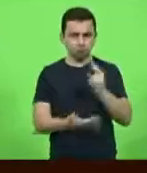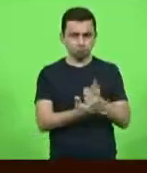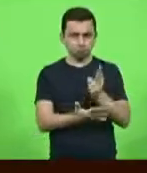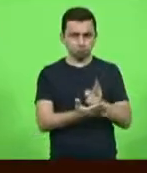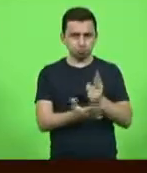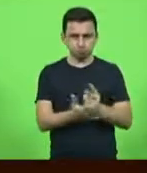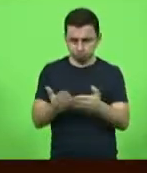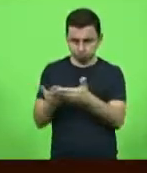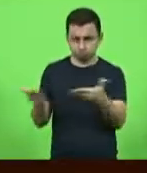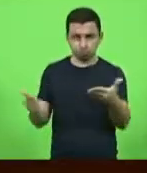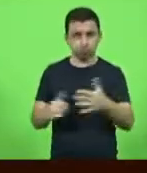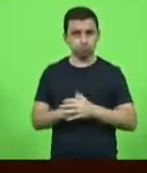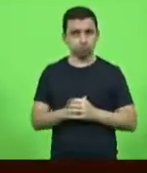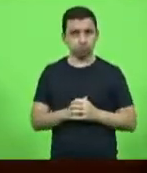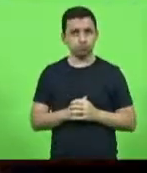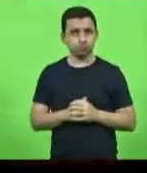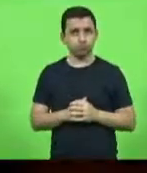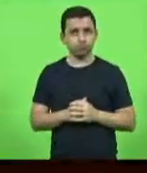ainda